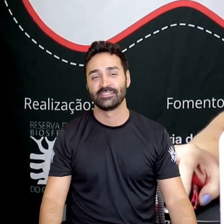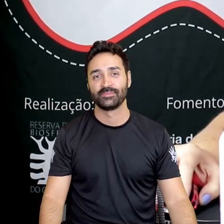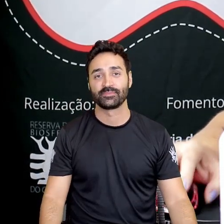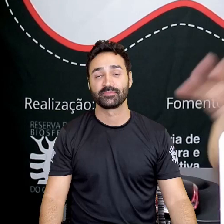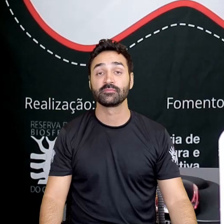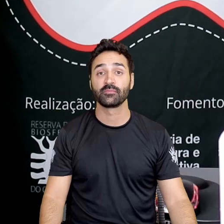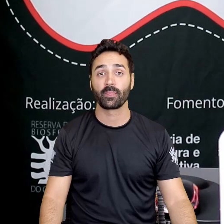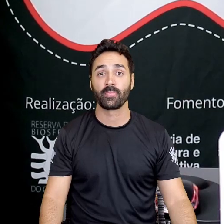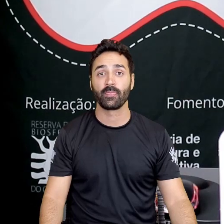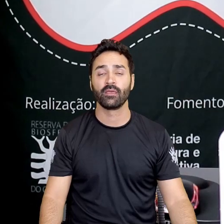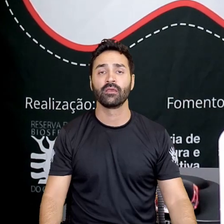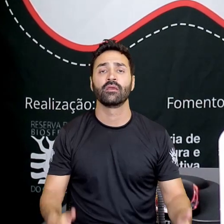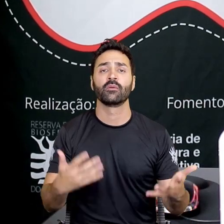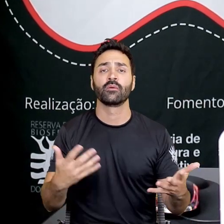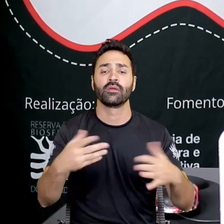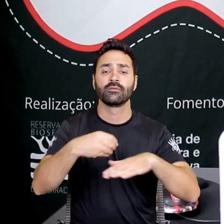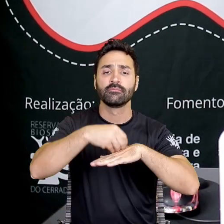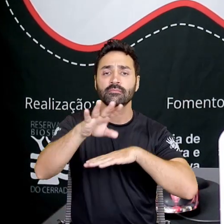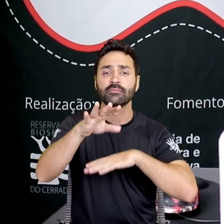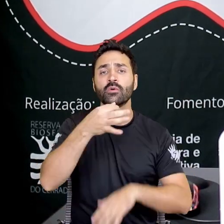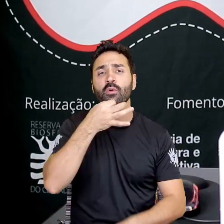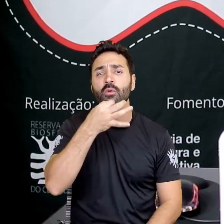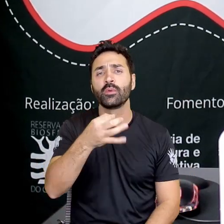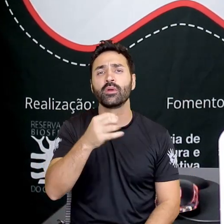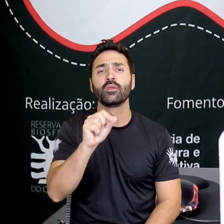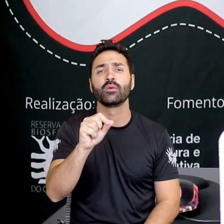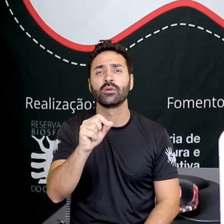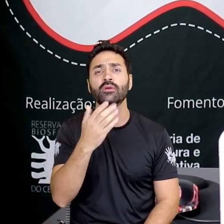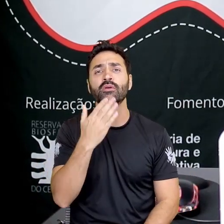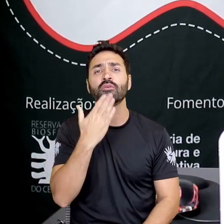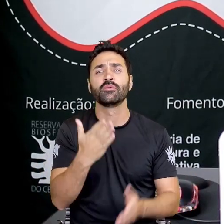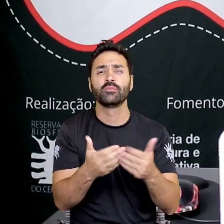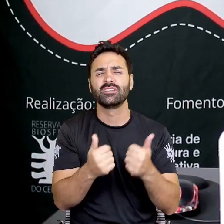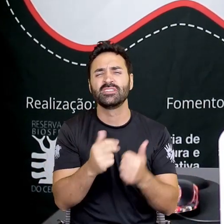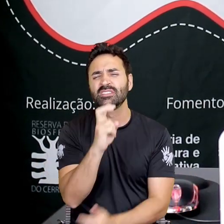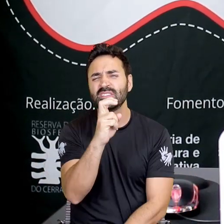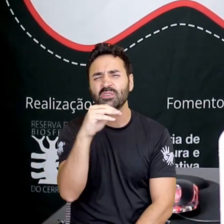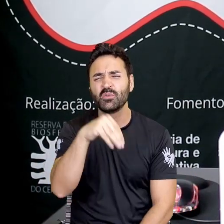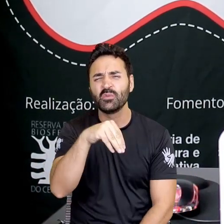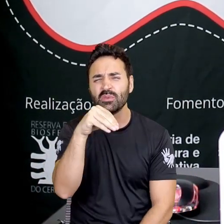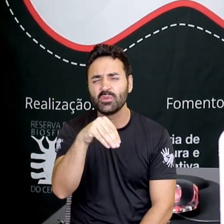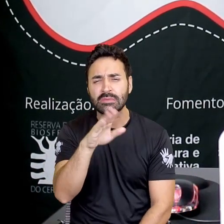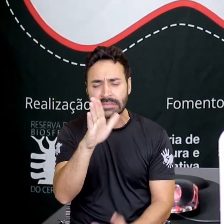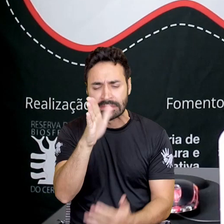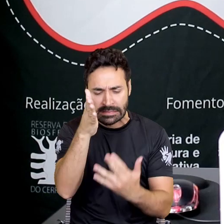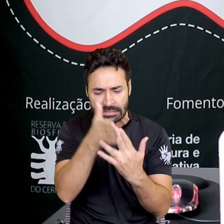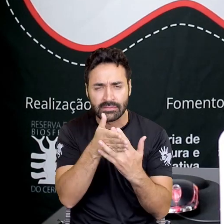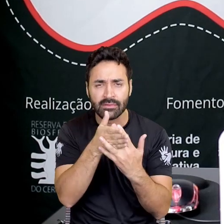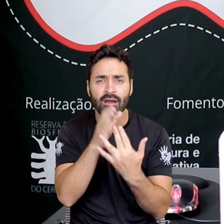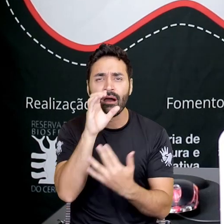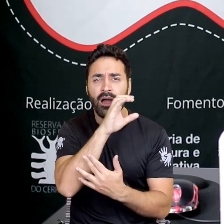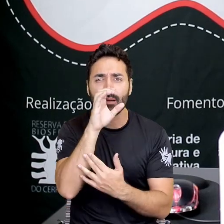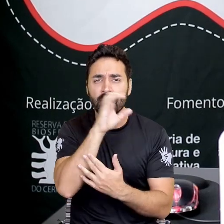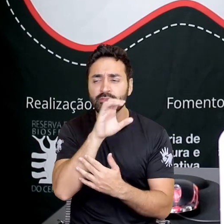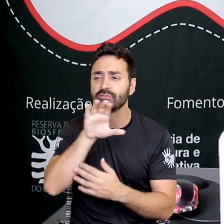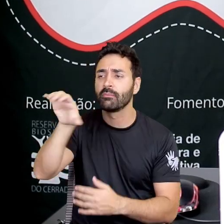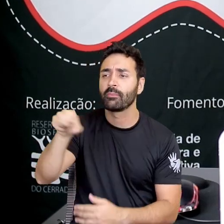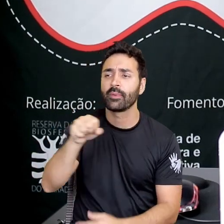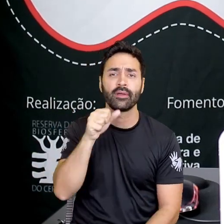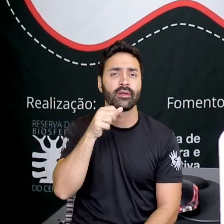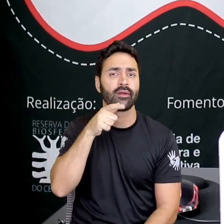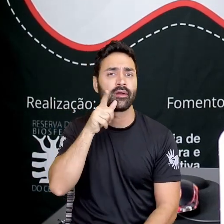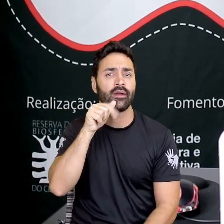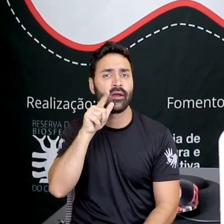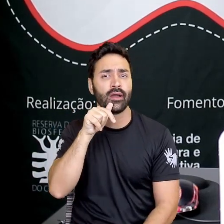Pessoal, eu gostaria de sugerir, se for possível, 5 minutinhos de pausa para quem quiser pegar uma água, ir ao